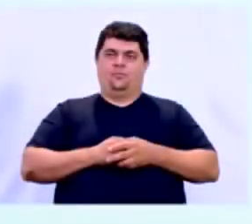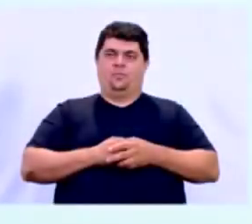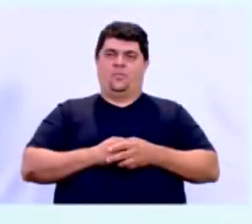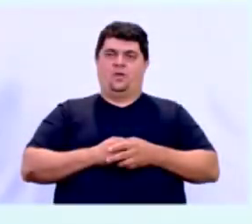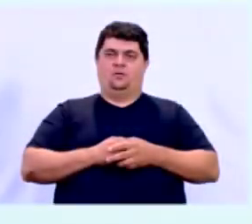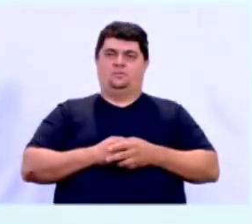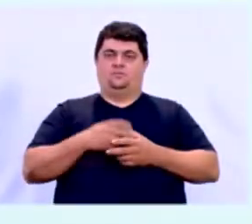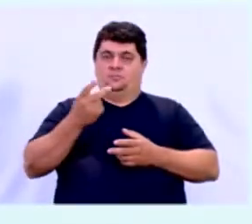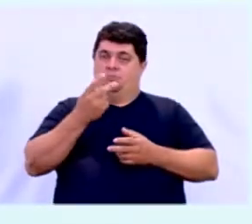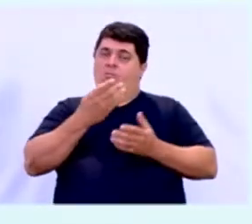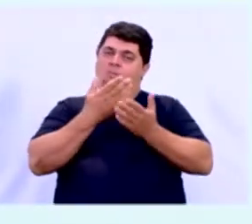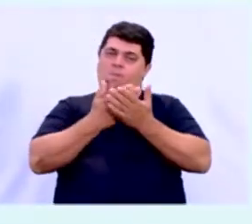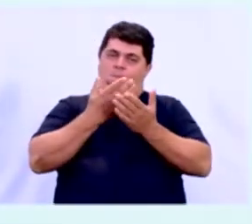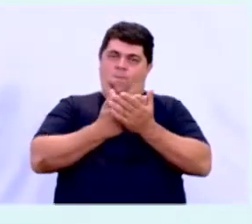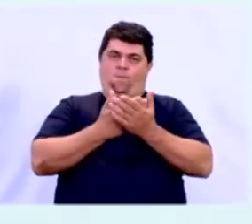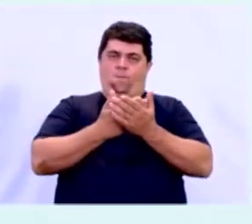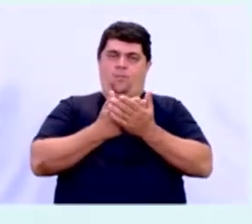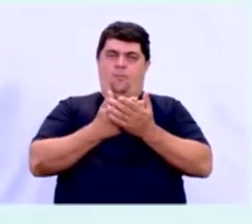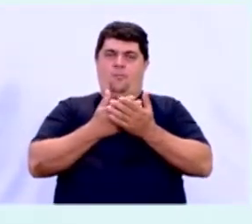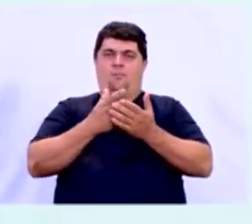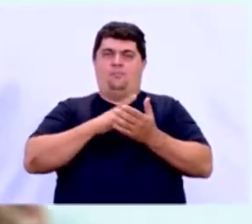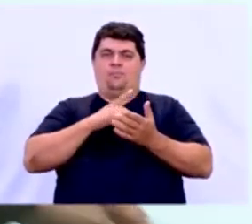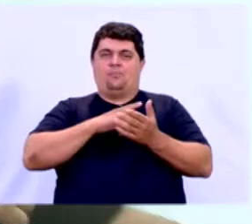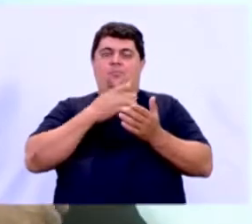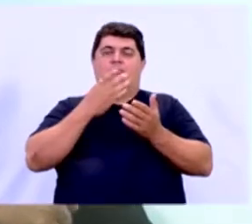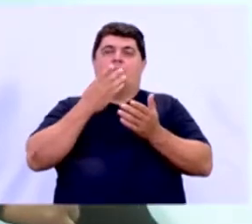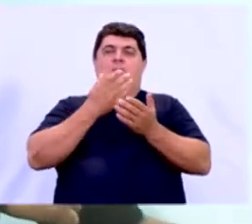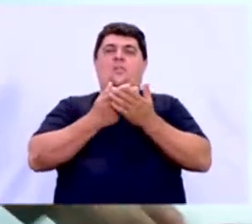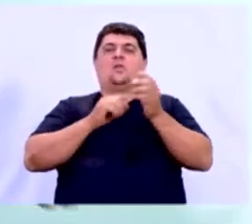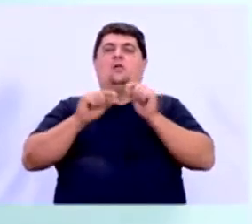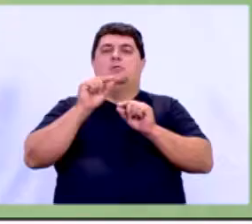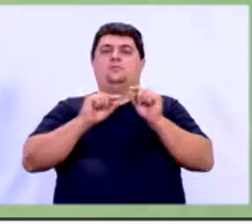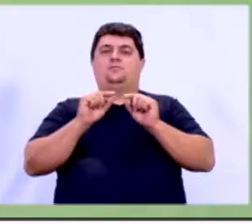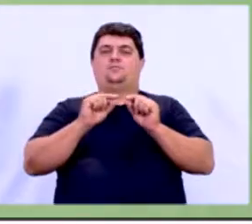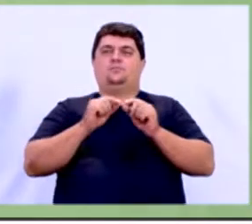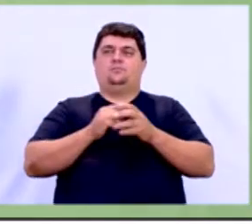Na nossa segunda teleaula, né, nós vamos estudar